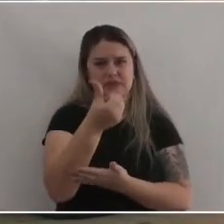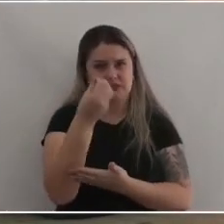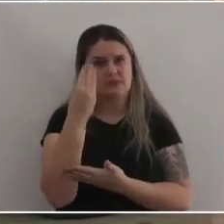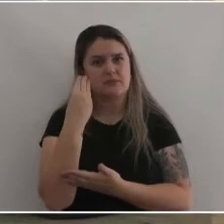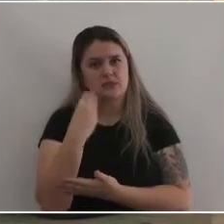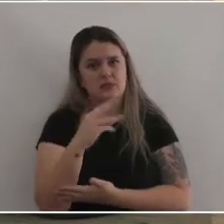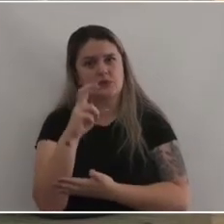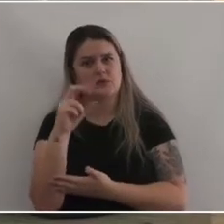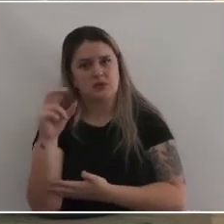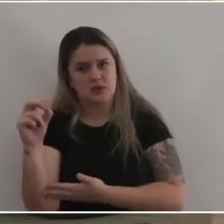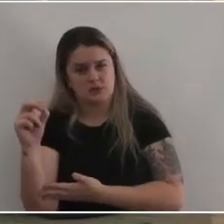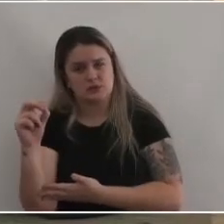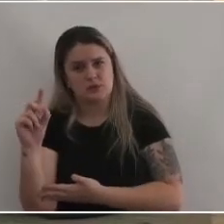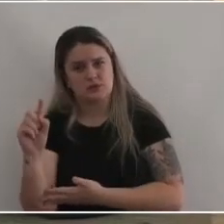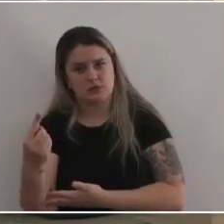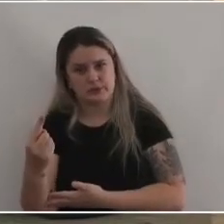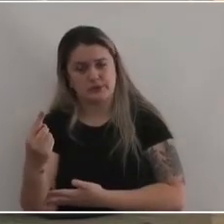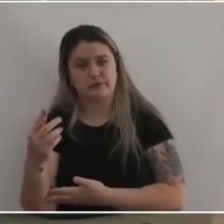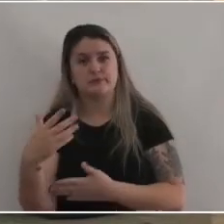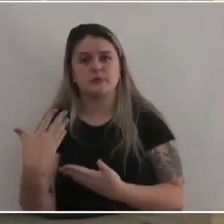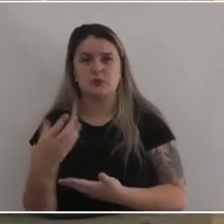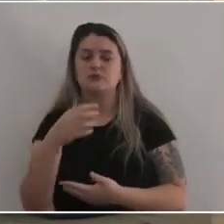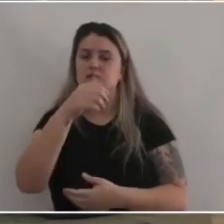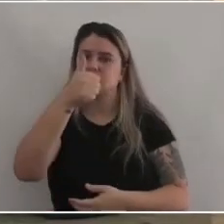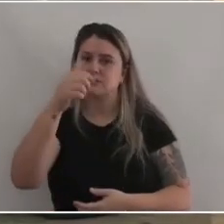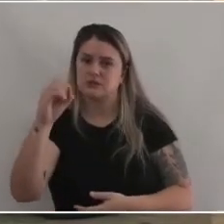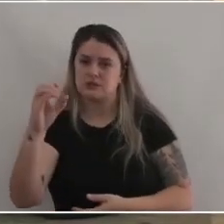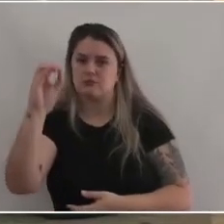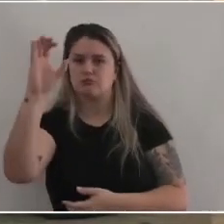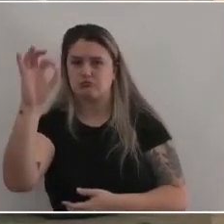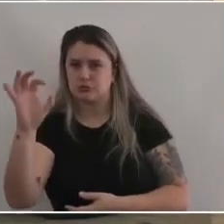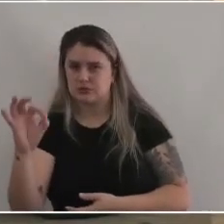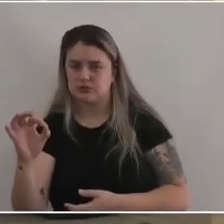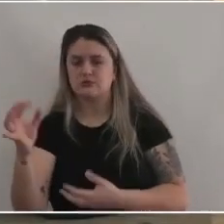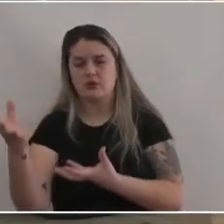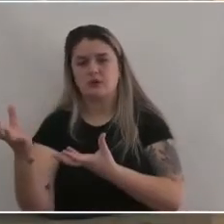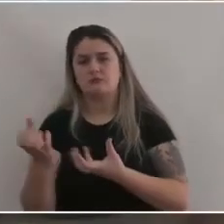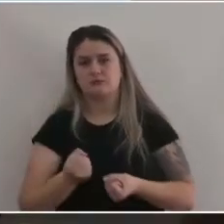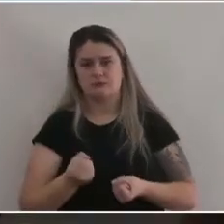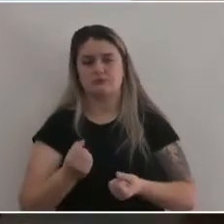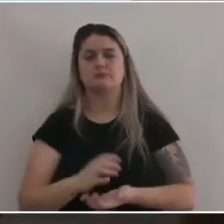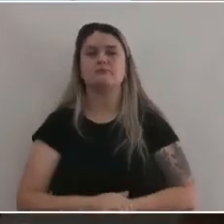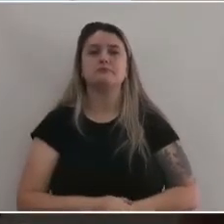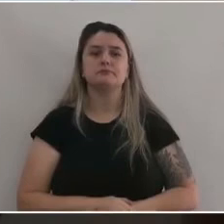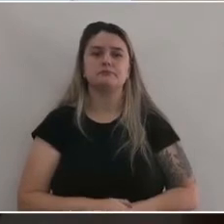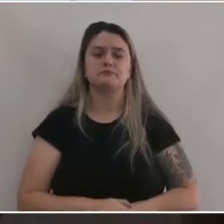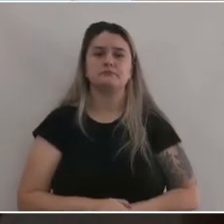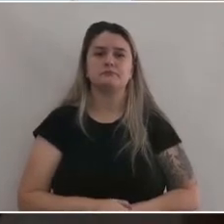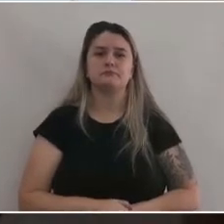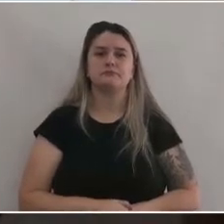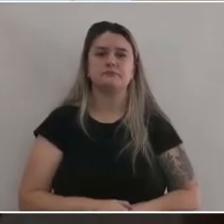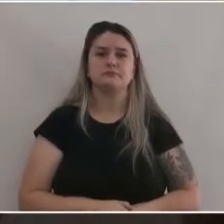até terceiro quadrimestre. Ou seja, 100% do previsto para o ano foi recebido.